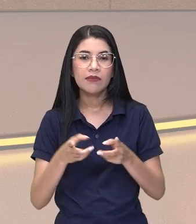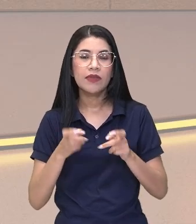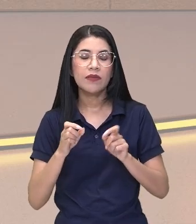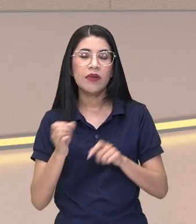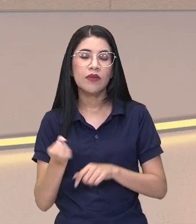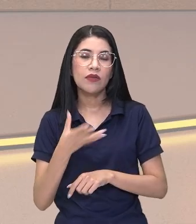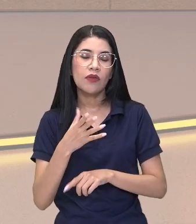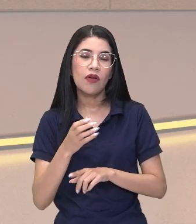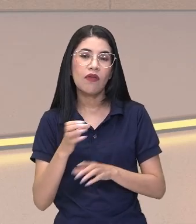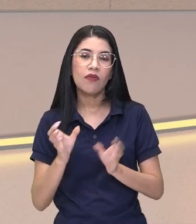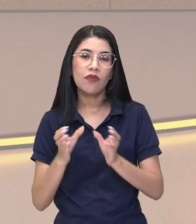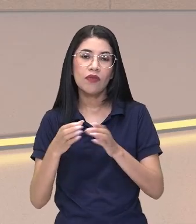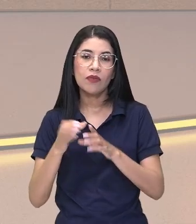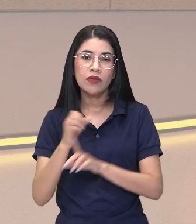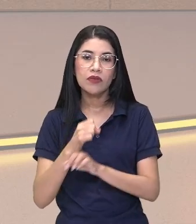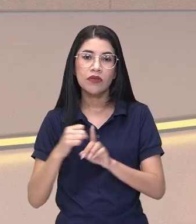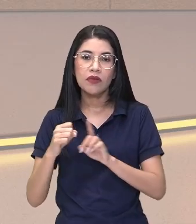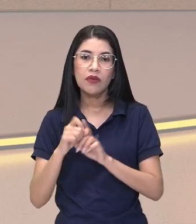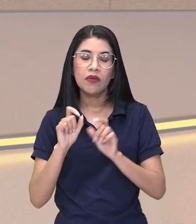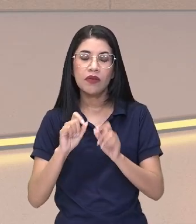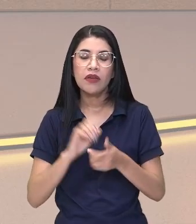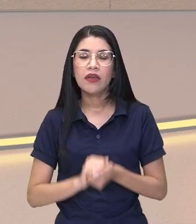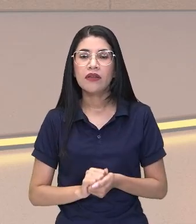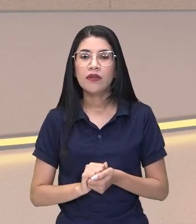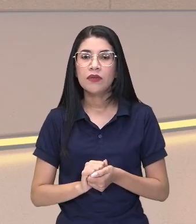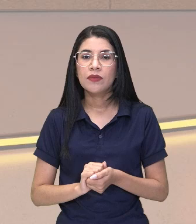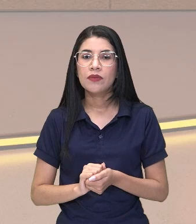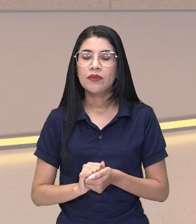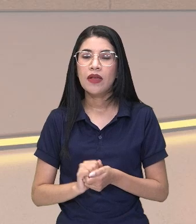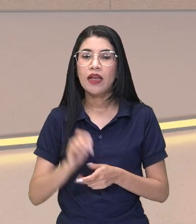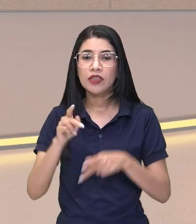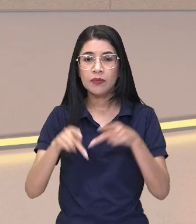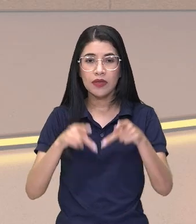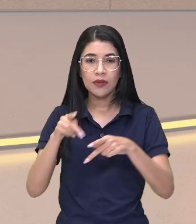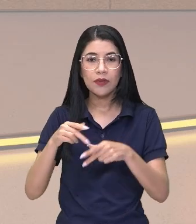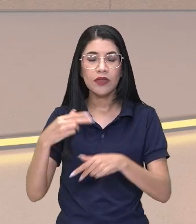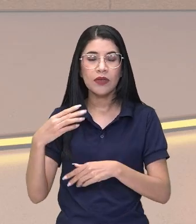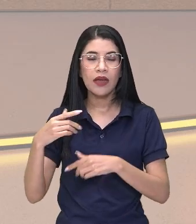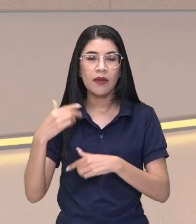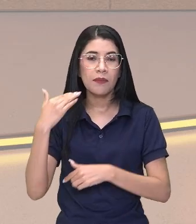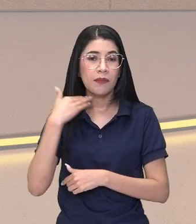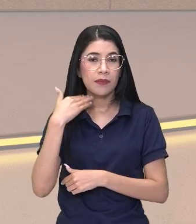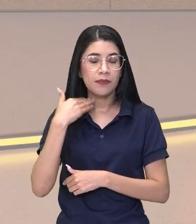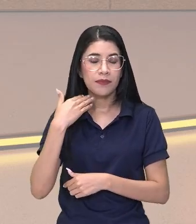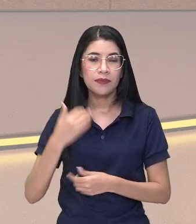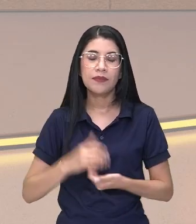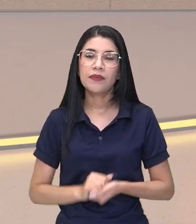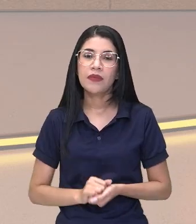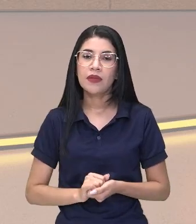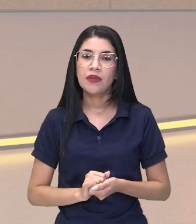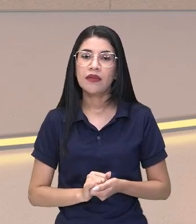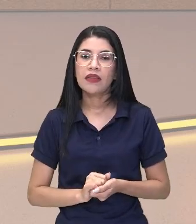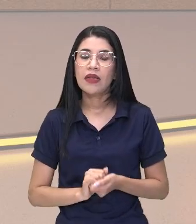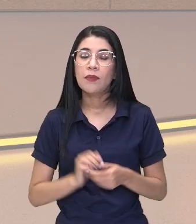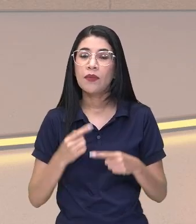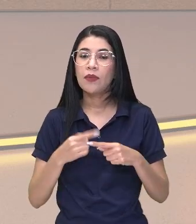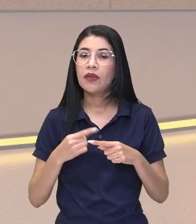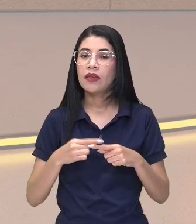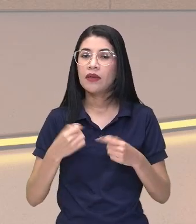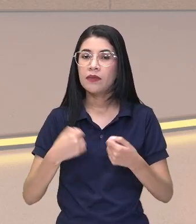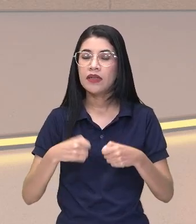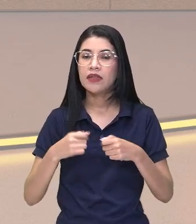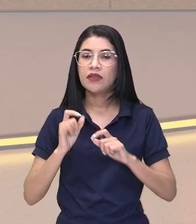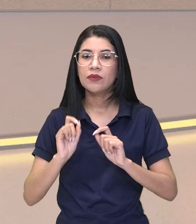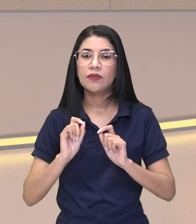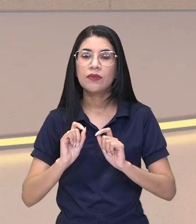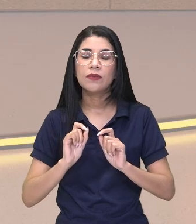social surgindo, que são quem? Os banqueiros. Porque eu preciso, então, teoricamente, né, começar a